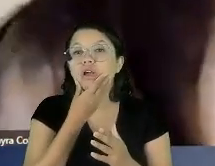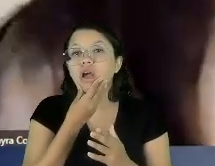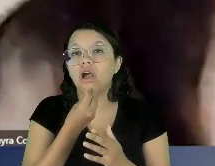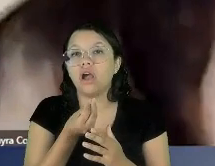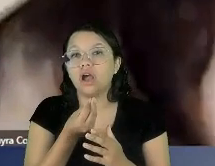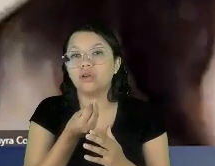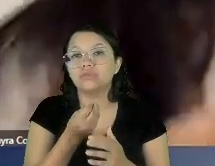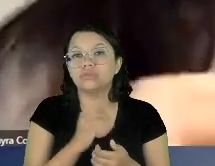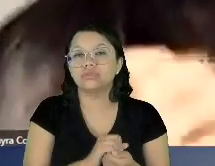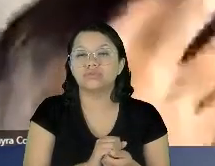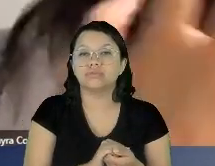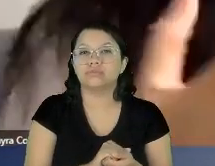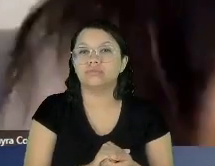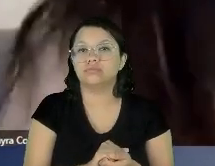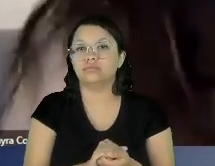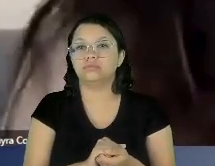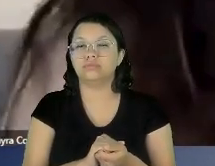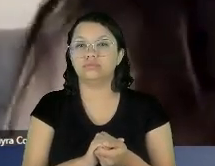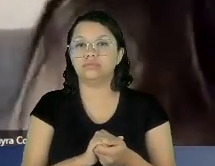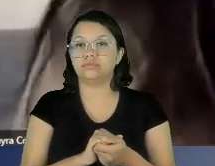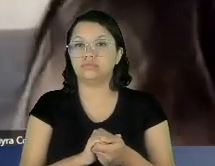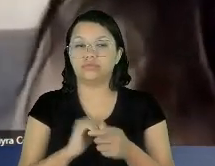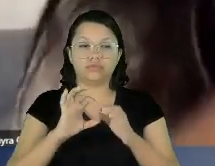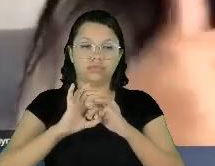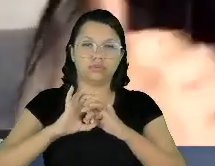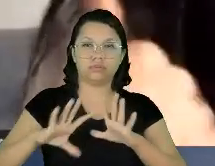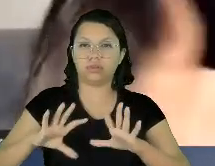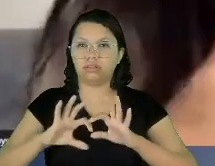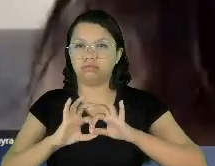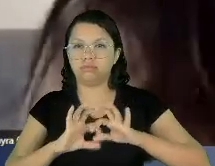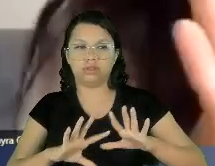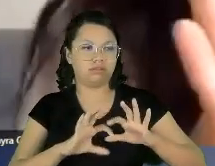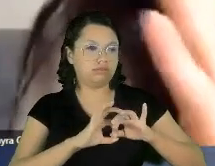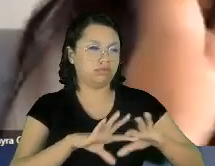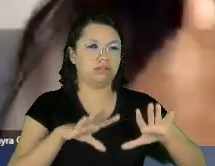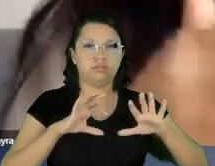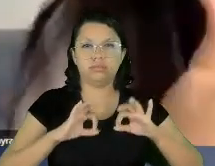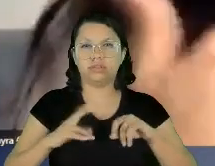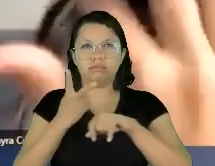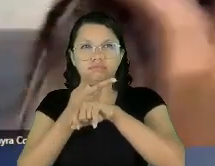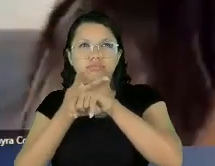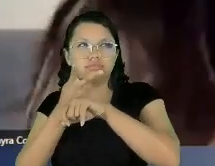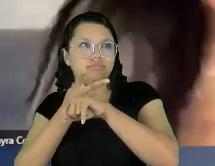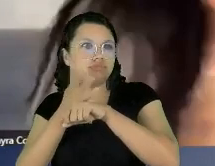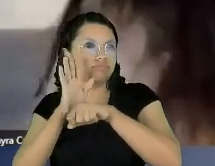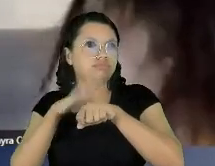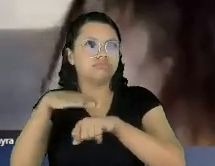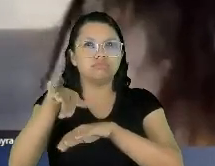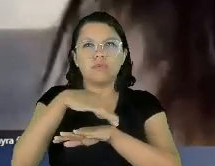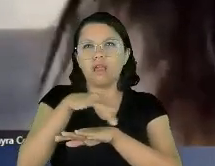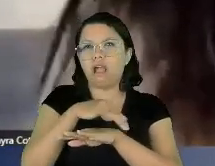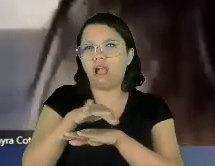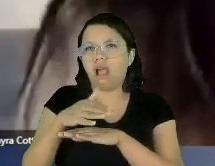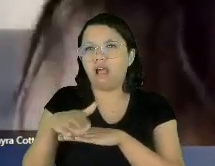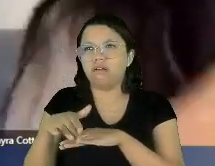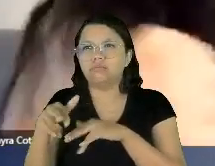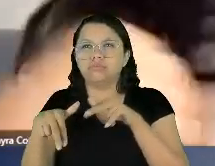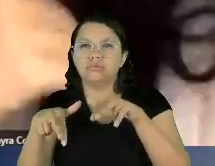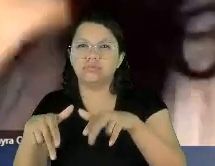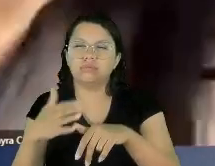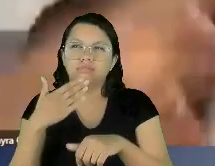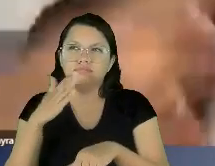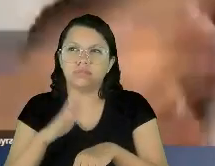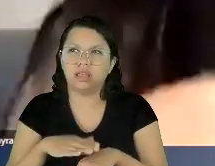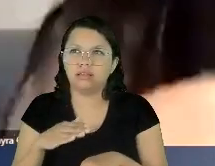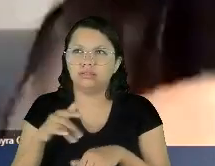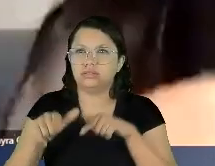de casa, e os homens vão se libertando para explorar mais a rua,